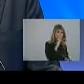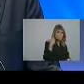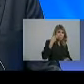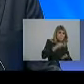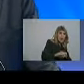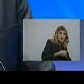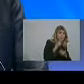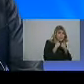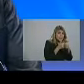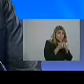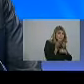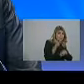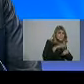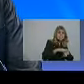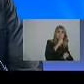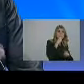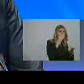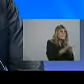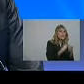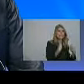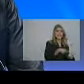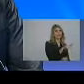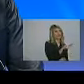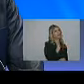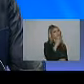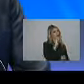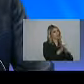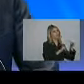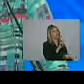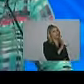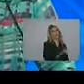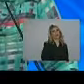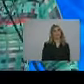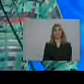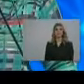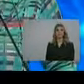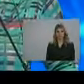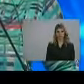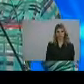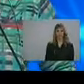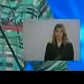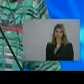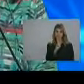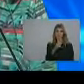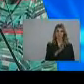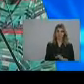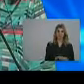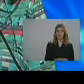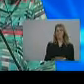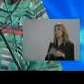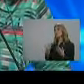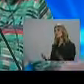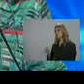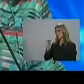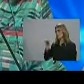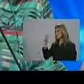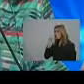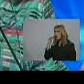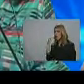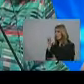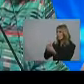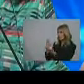terceira passagem desnecessariamente. E isso nós vamos mudar. Sua réplica. Candidato Osório, o senhor fala como se não tivesse